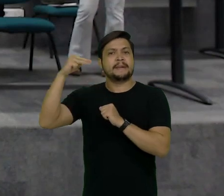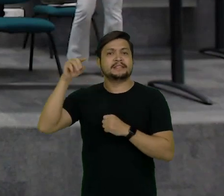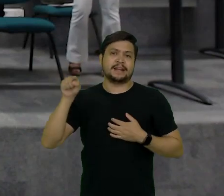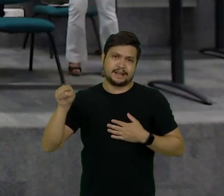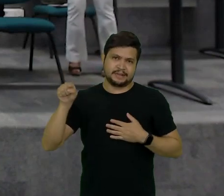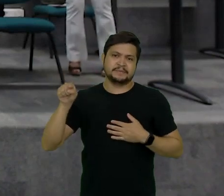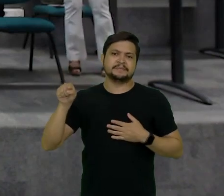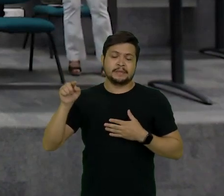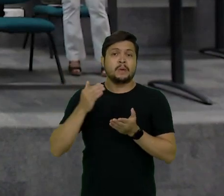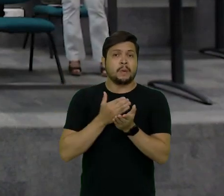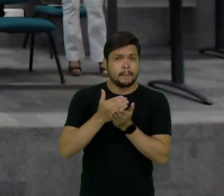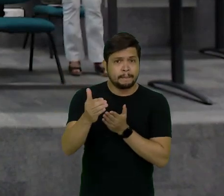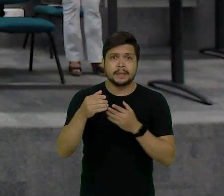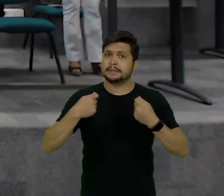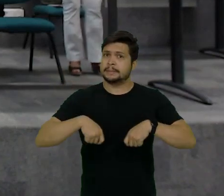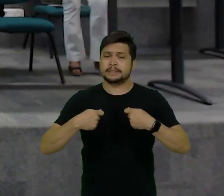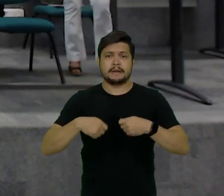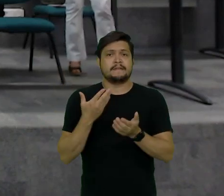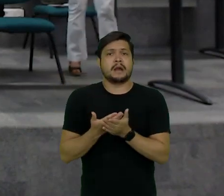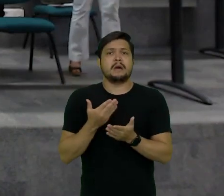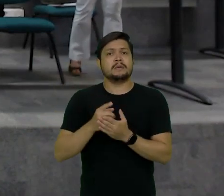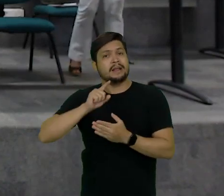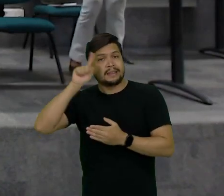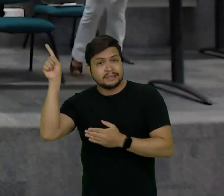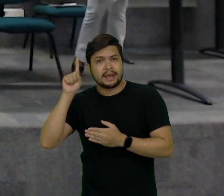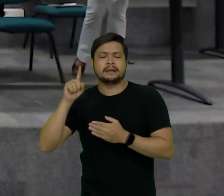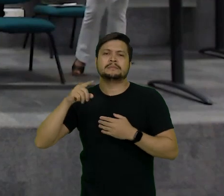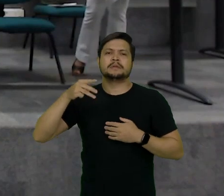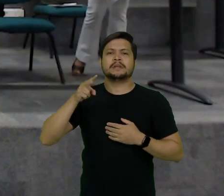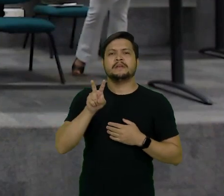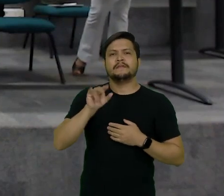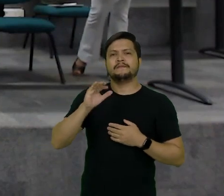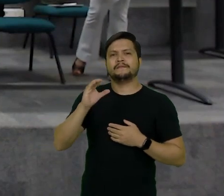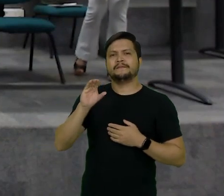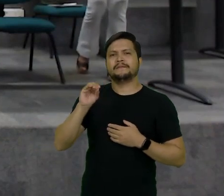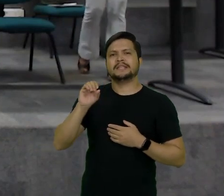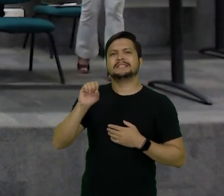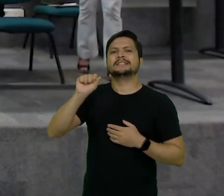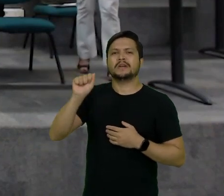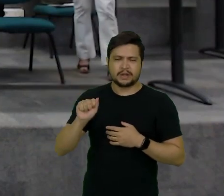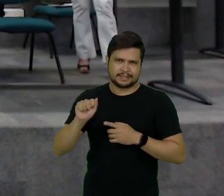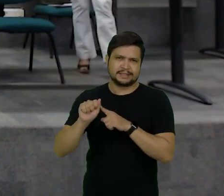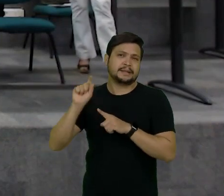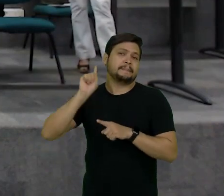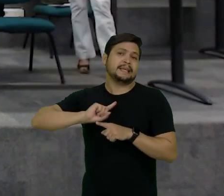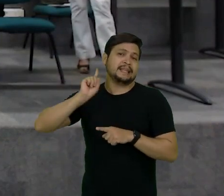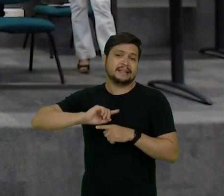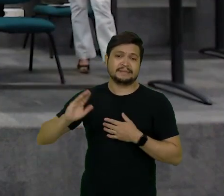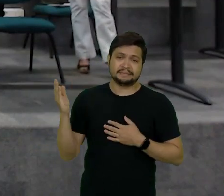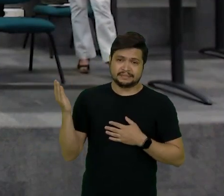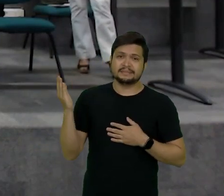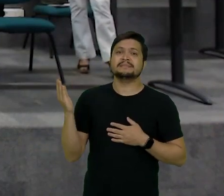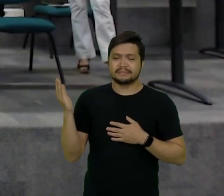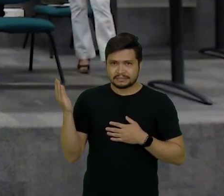turma, porque eu tinha que começar as aulas em Viçosa em março e a colação de grau era só em maio. E aí eu